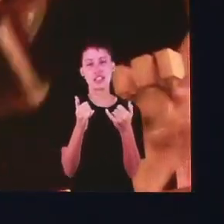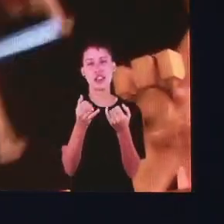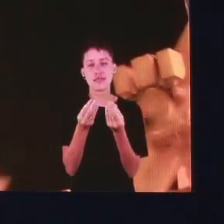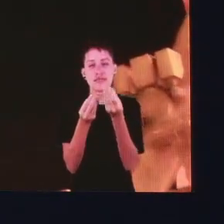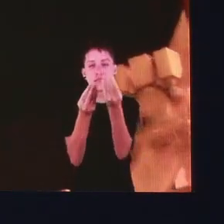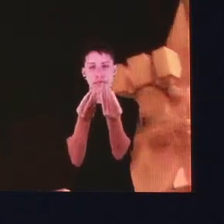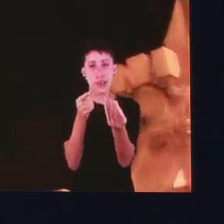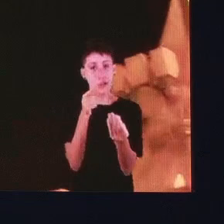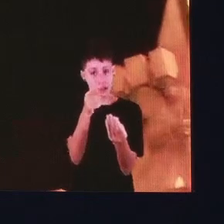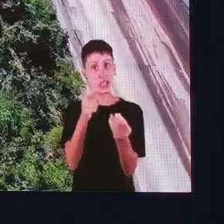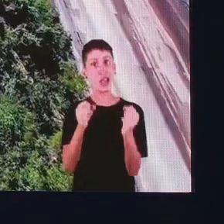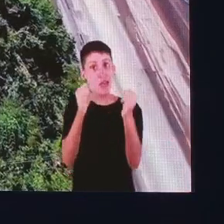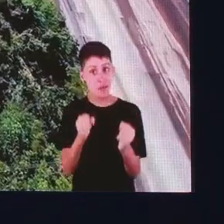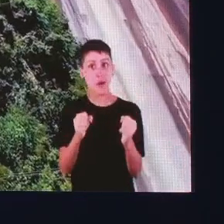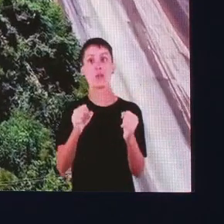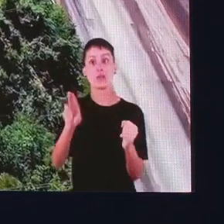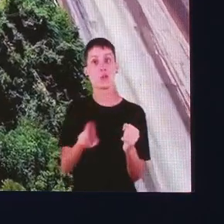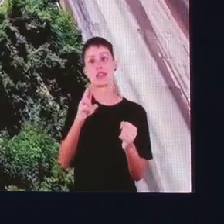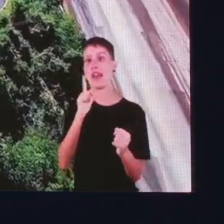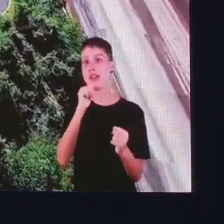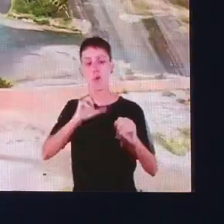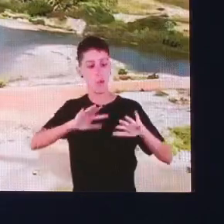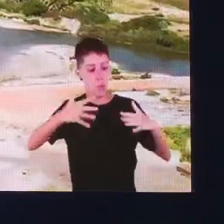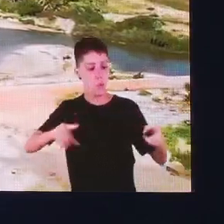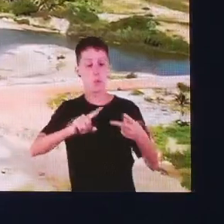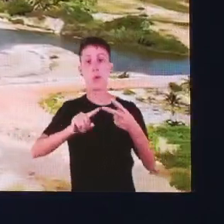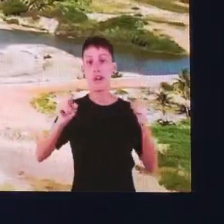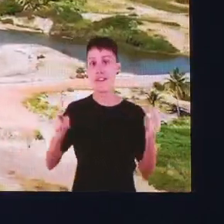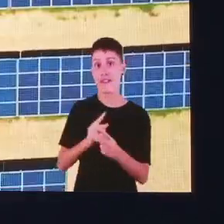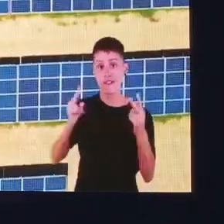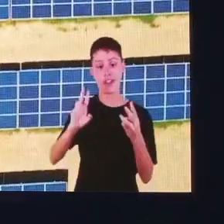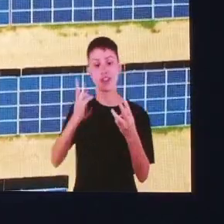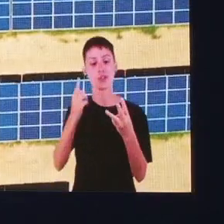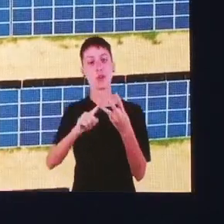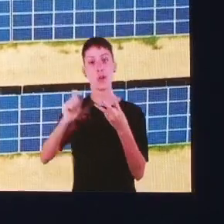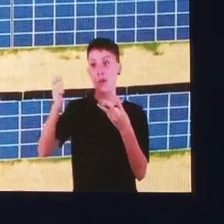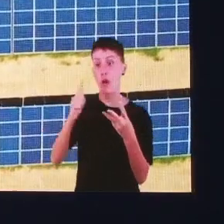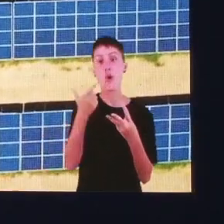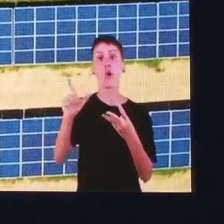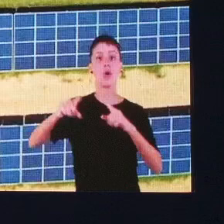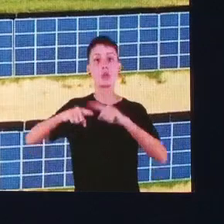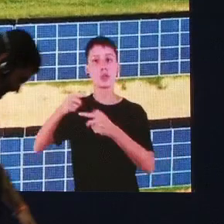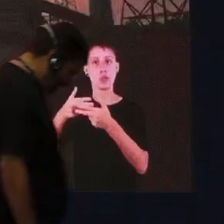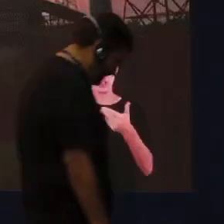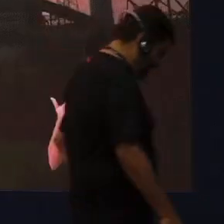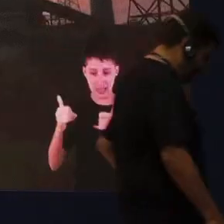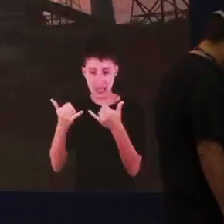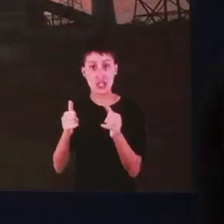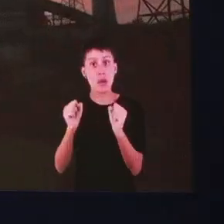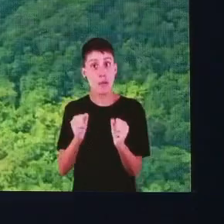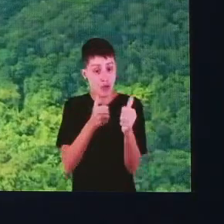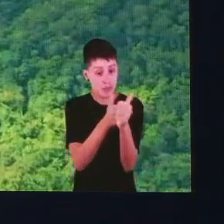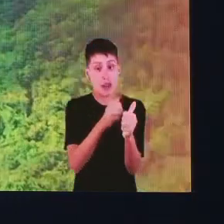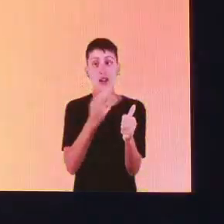você. Seja ela gerada pela força das águas, dos ventos, do sol ou de outras fontes. Venha ela